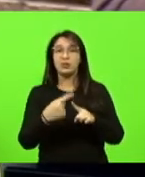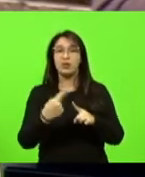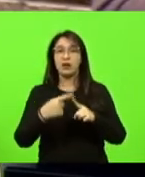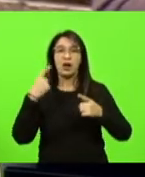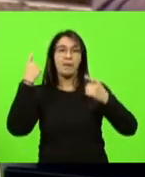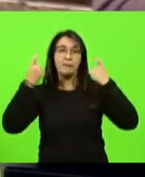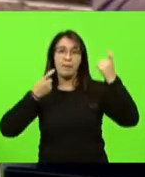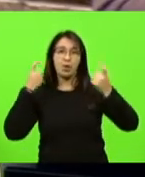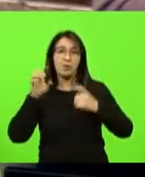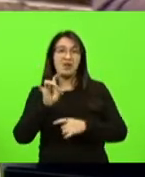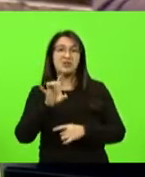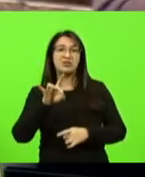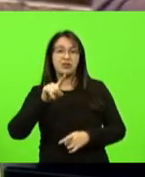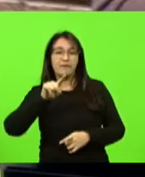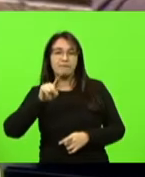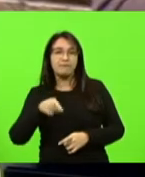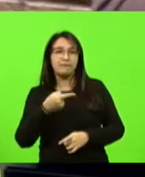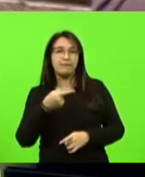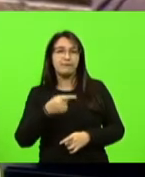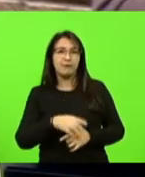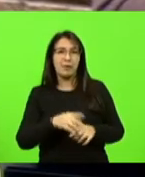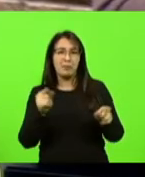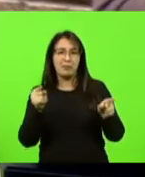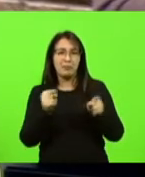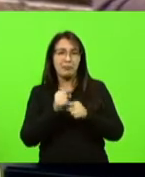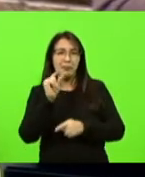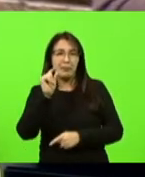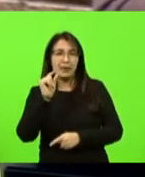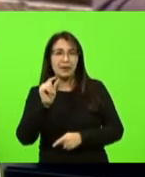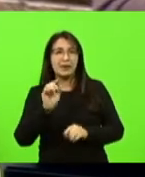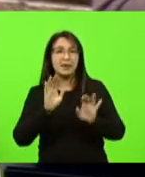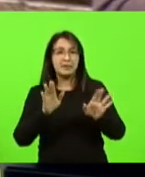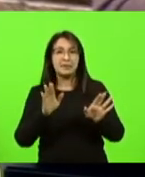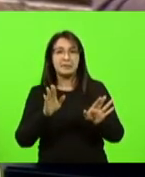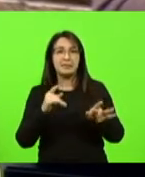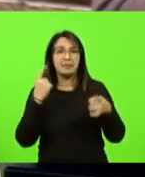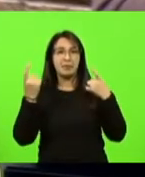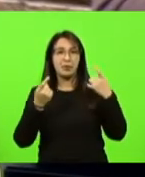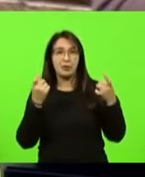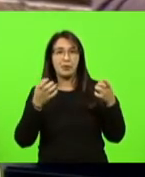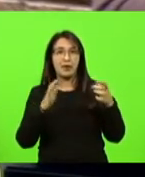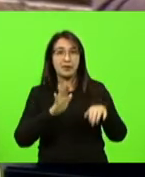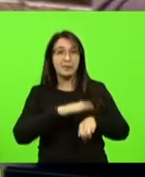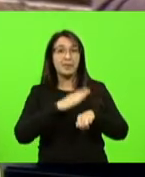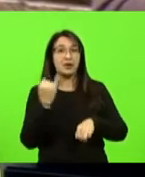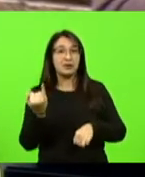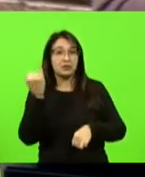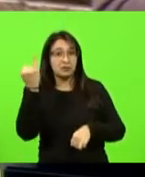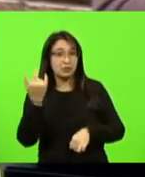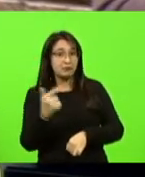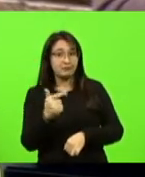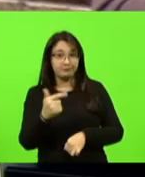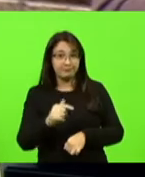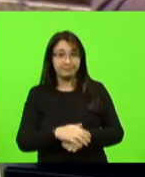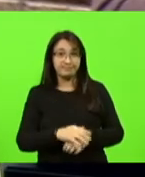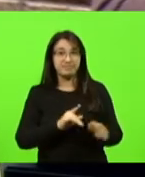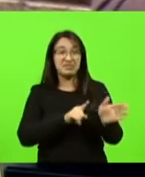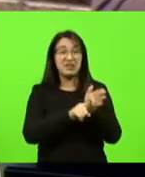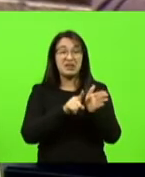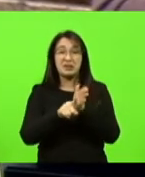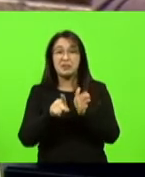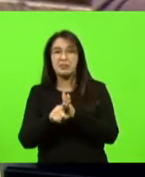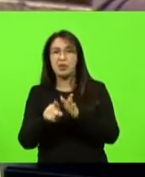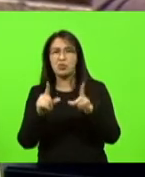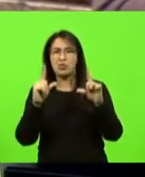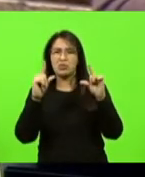com a vírgula e não com a essência da aplicação pública. Estão lá questionando a vírgula,